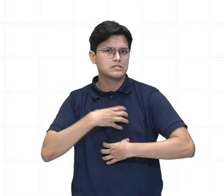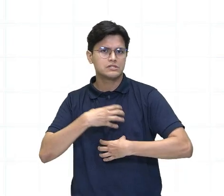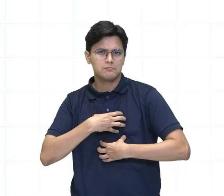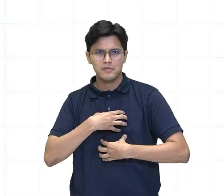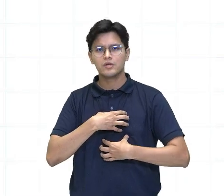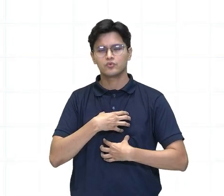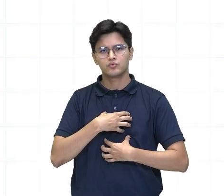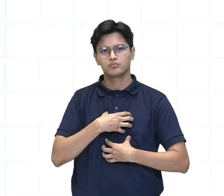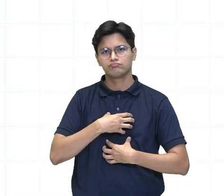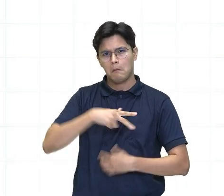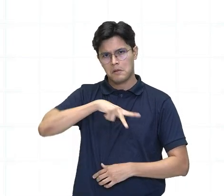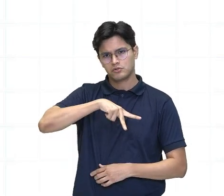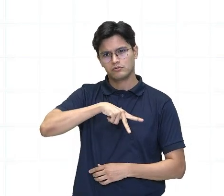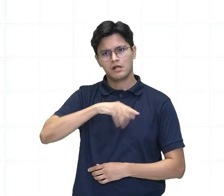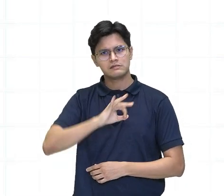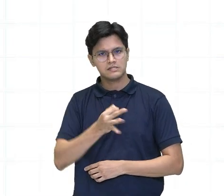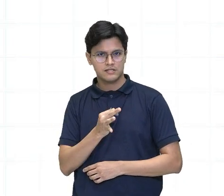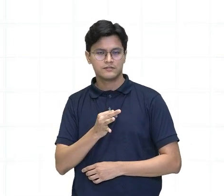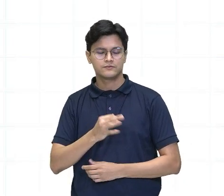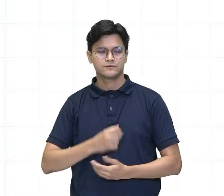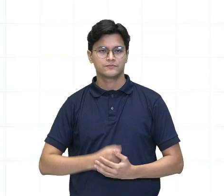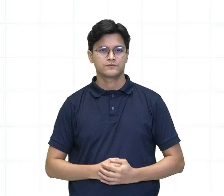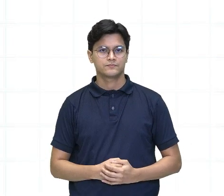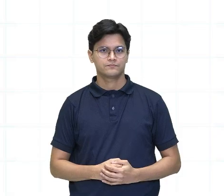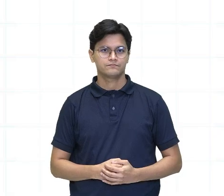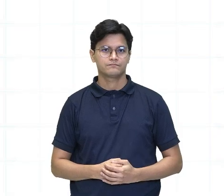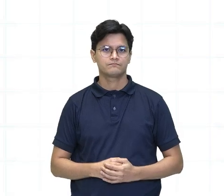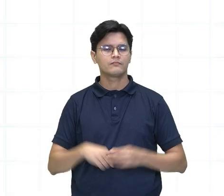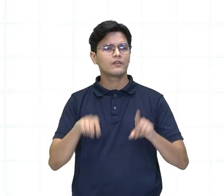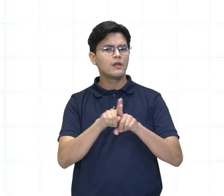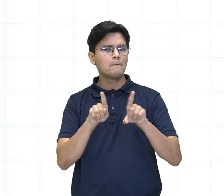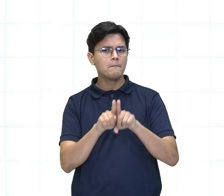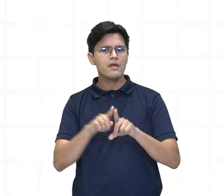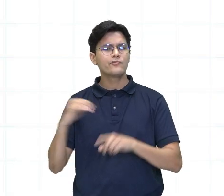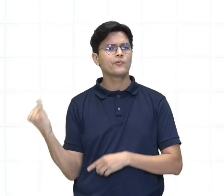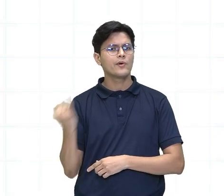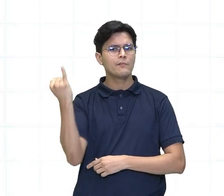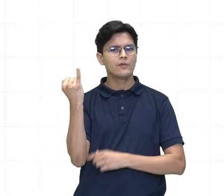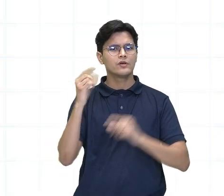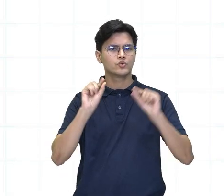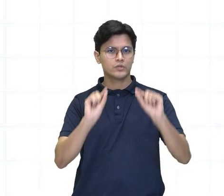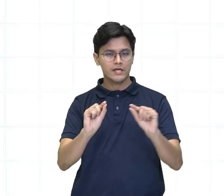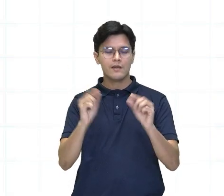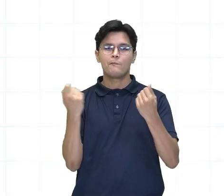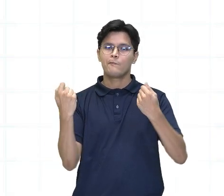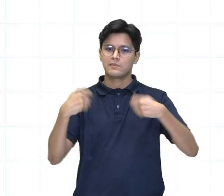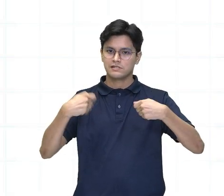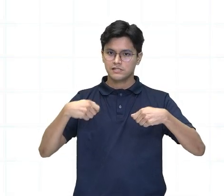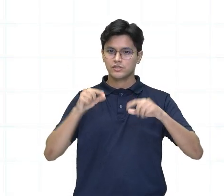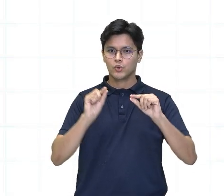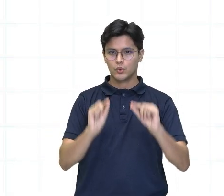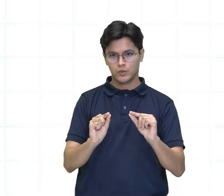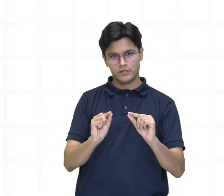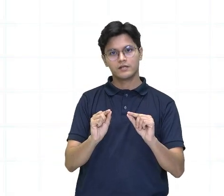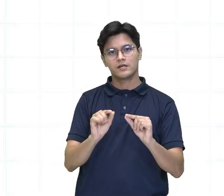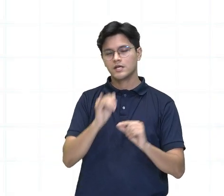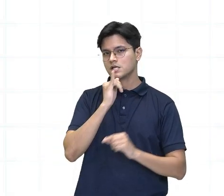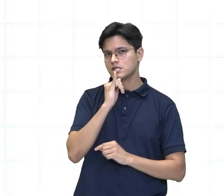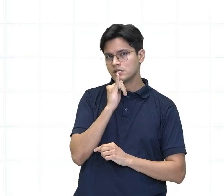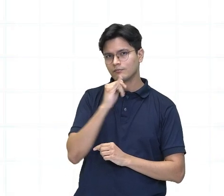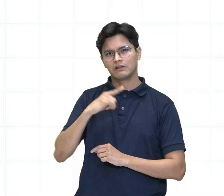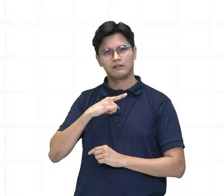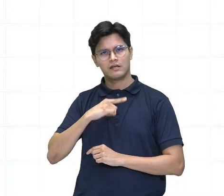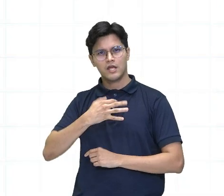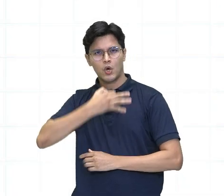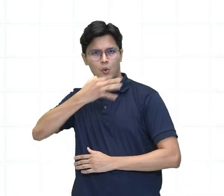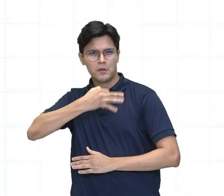de conhecimento que nós temos aí durante a nossa vida. E é muito importante a gente respeitar essa diversidade de